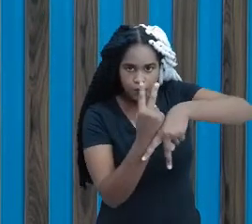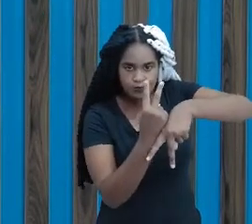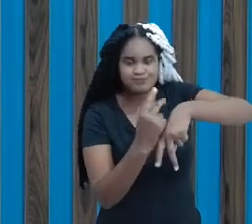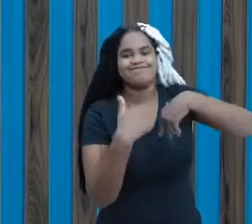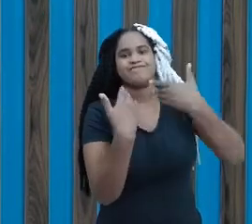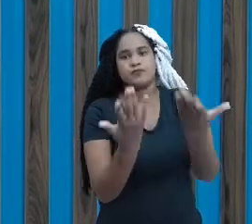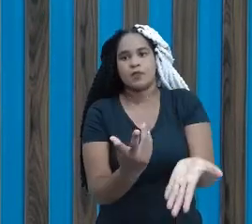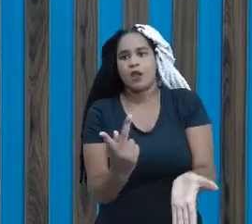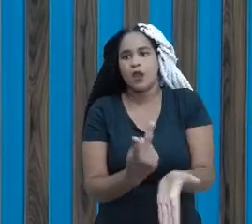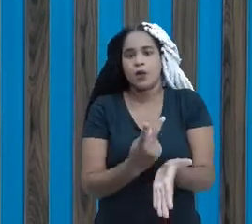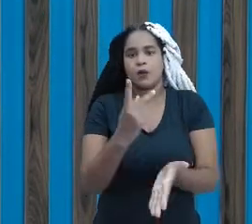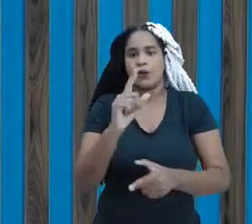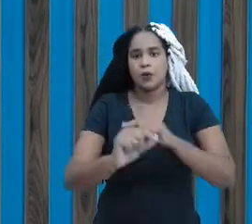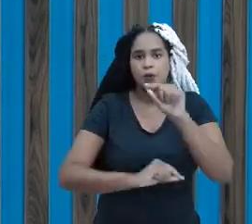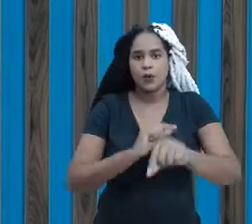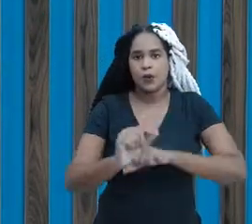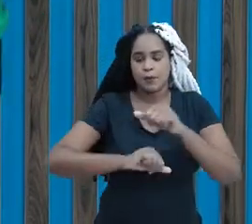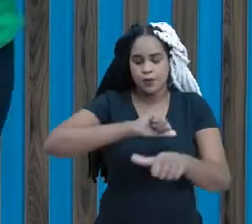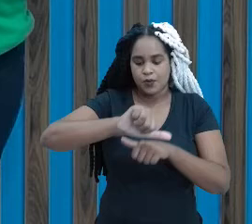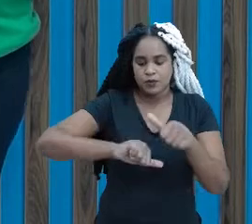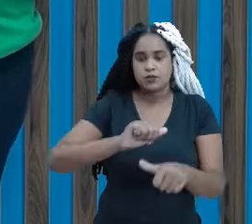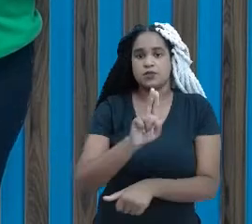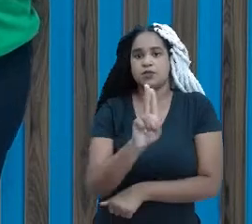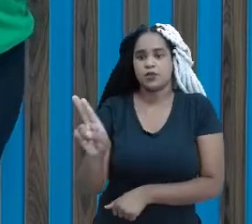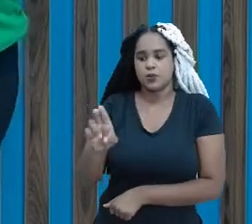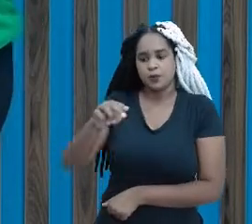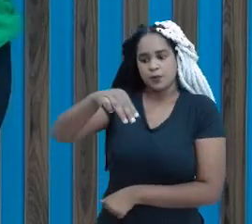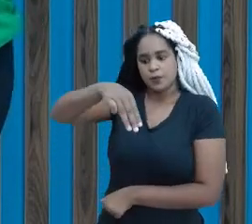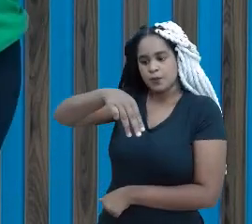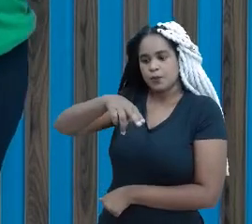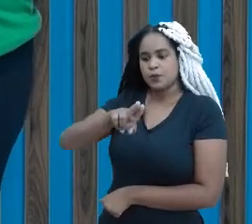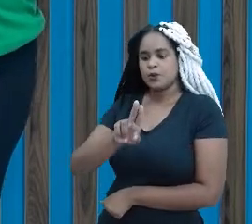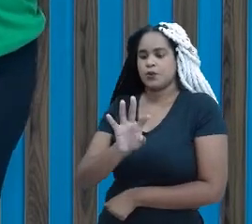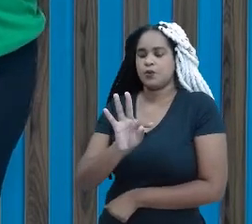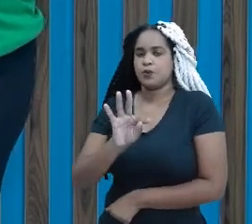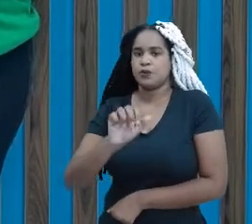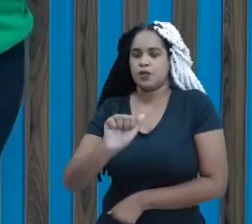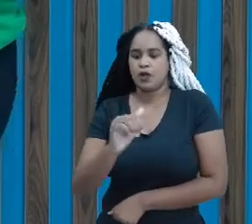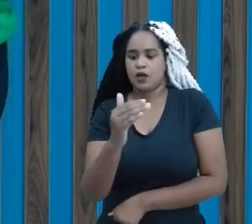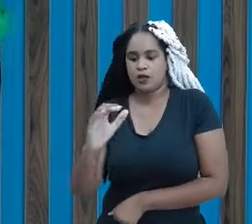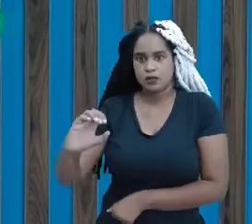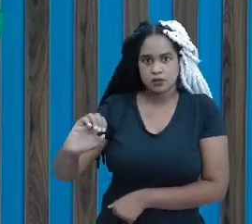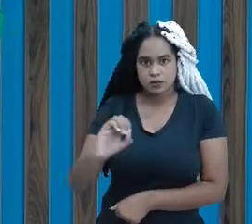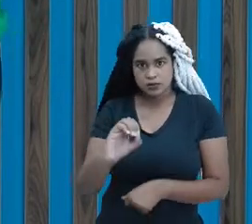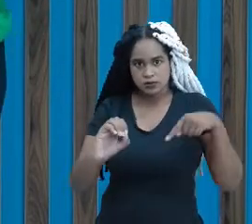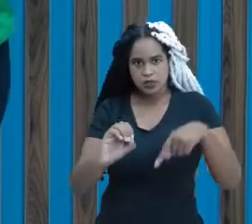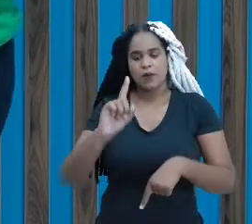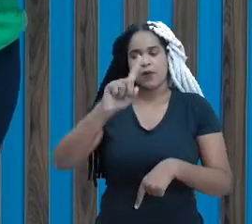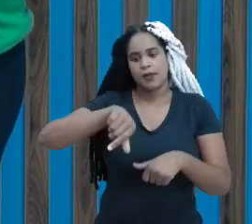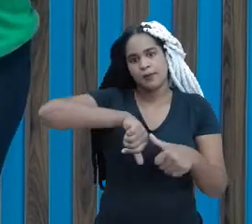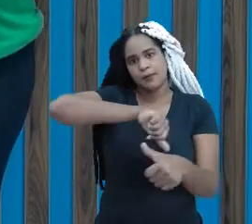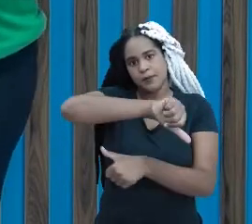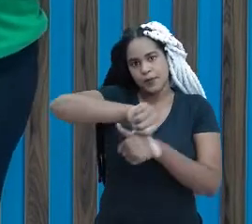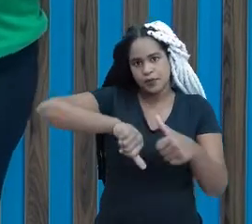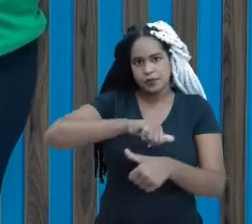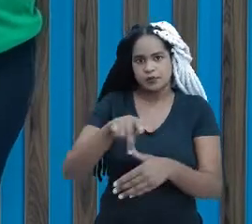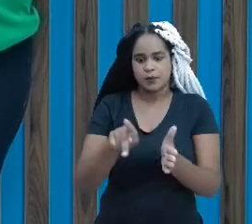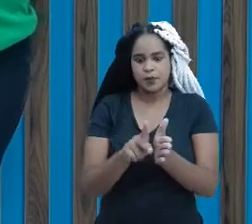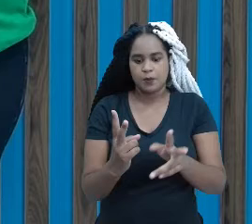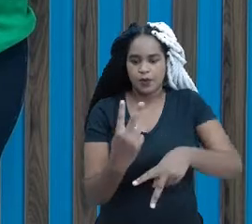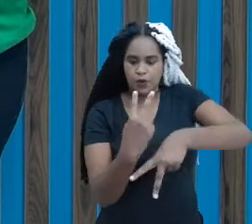Essas alterações são chamadas de mutações cromossômicas, tá certo? São alterações aí no